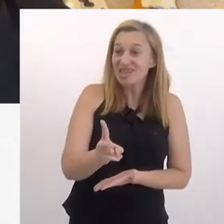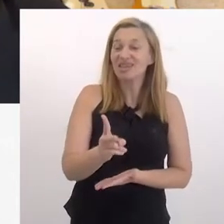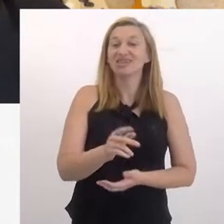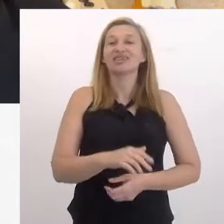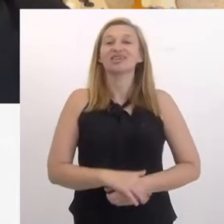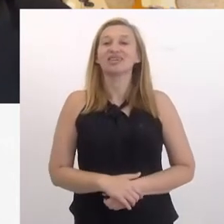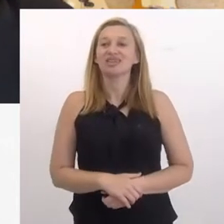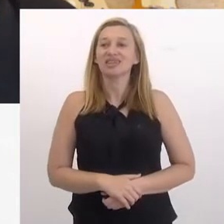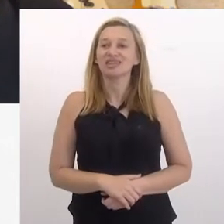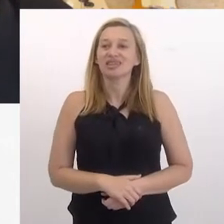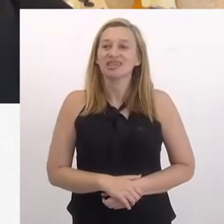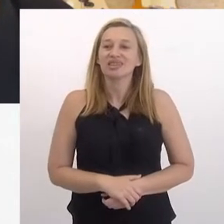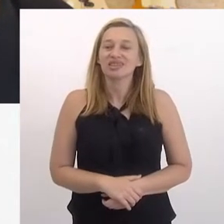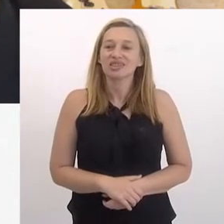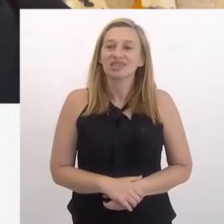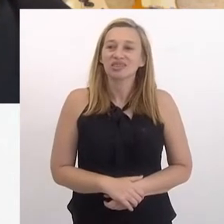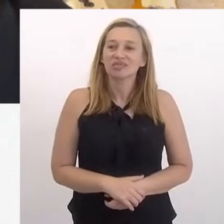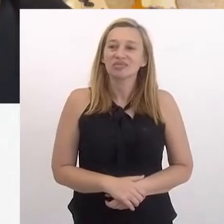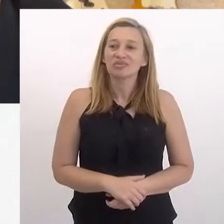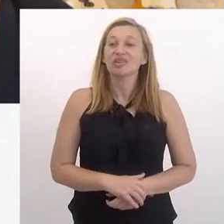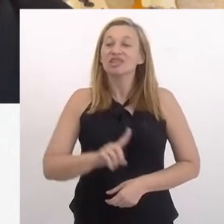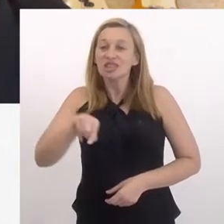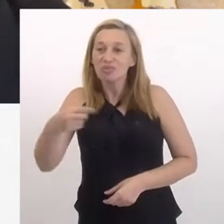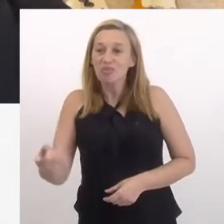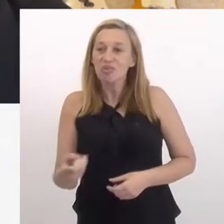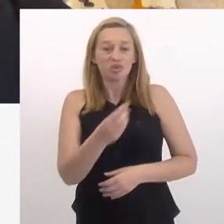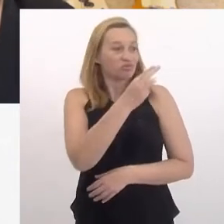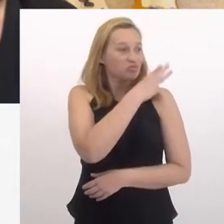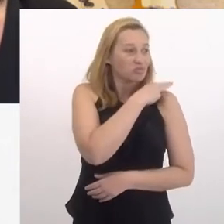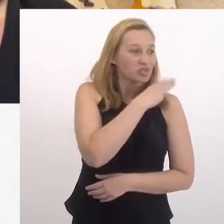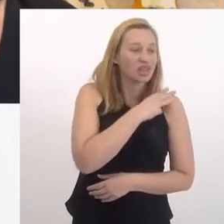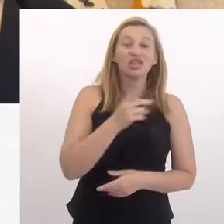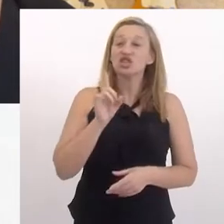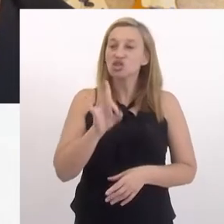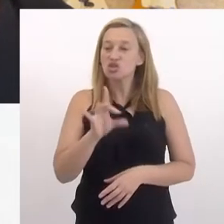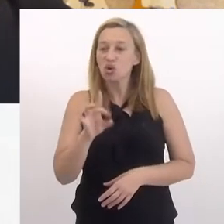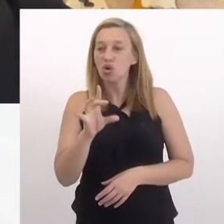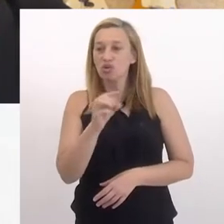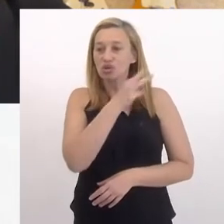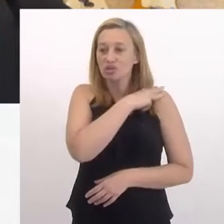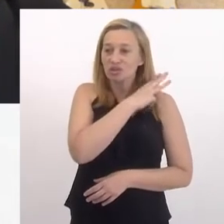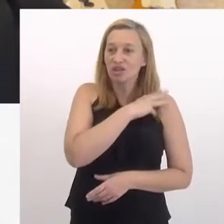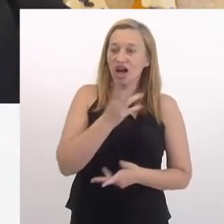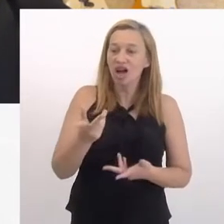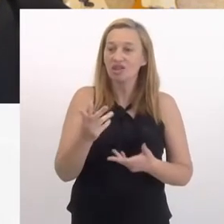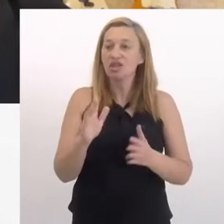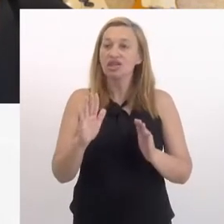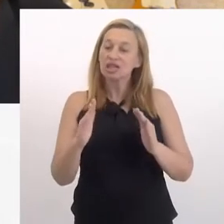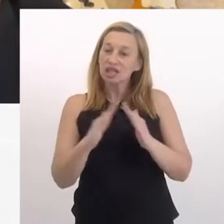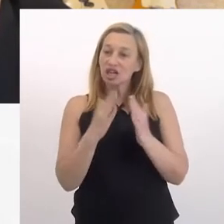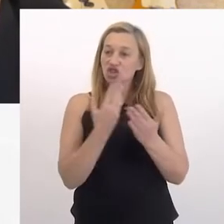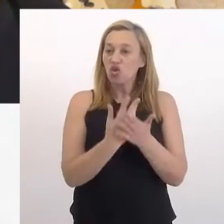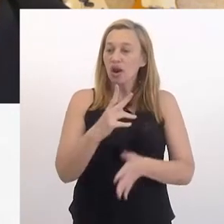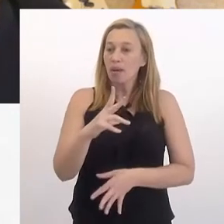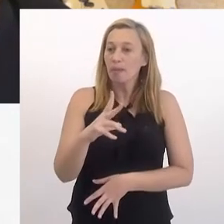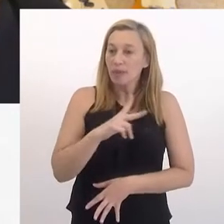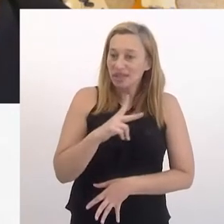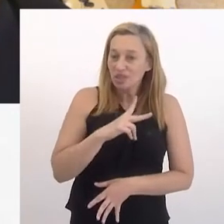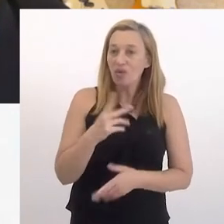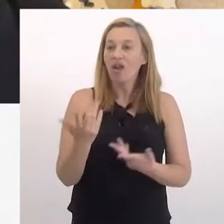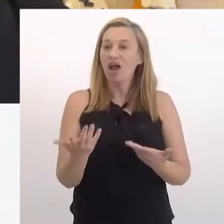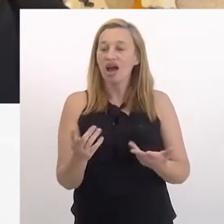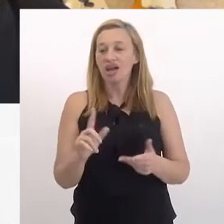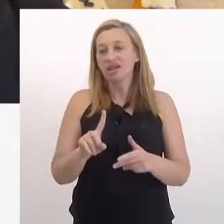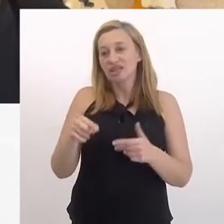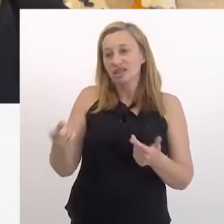desde o semestre, a pré-primário, depois o primário, depois o ginásio, só no segundo grau que eu acabei indo para uma escola privada para fazer